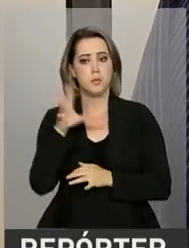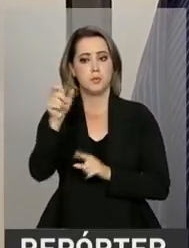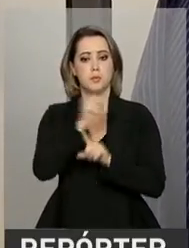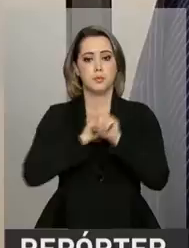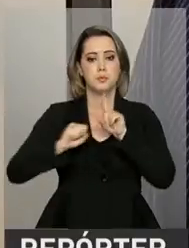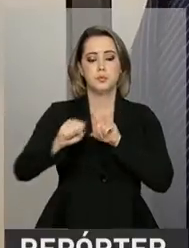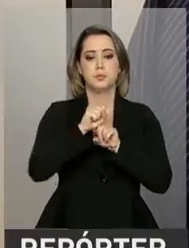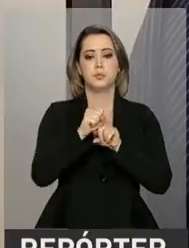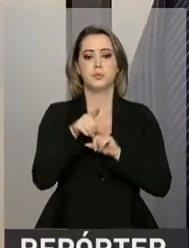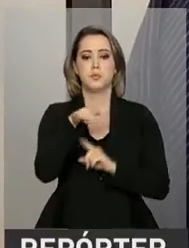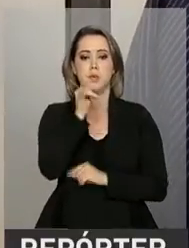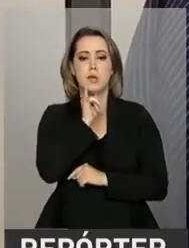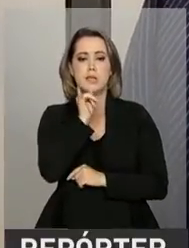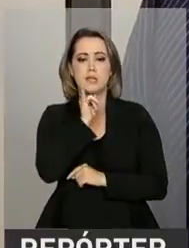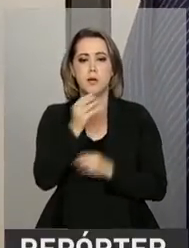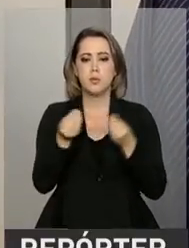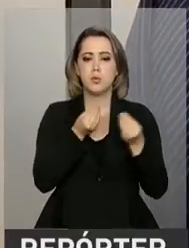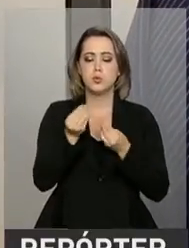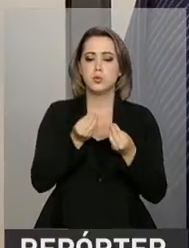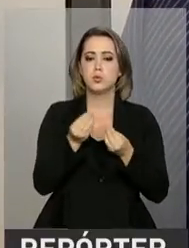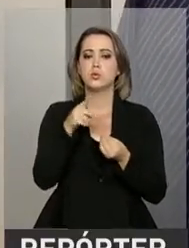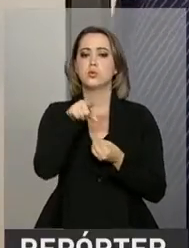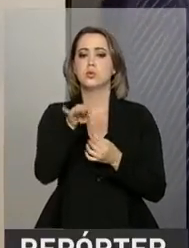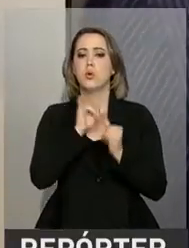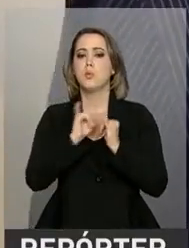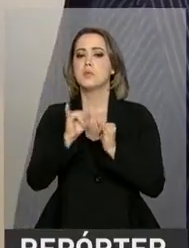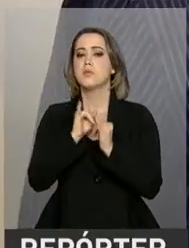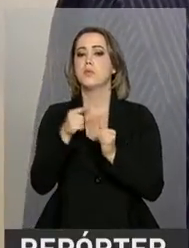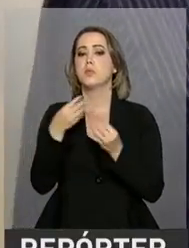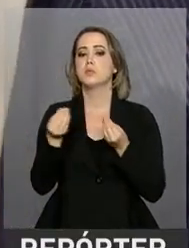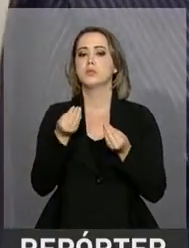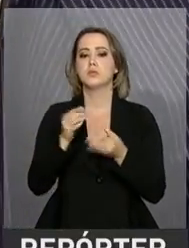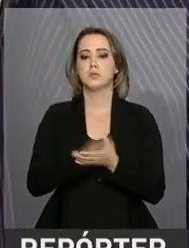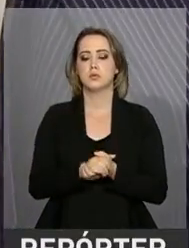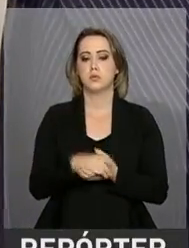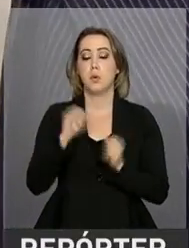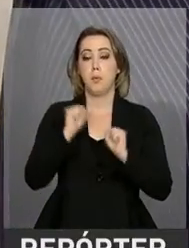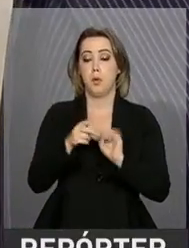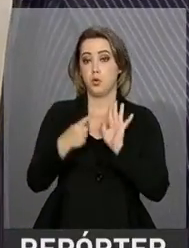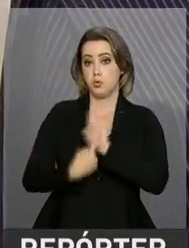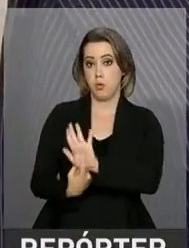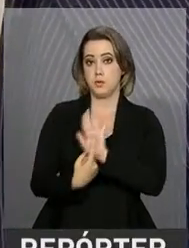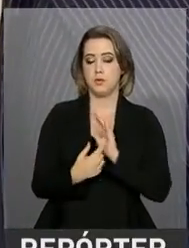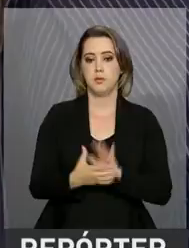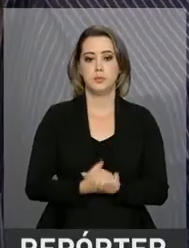sociedade. Você pode dar exemplo desse tipo de informação para a gente? Sim, a gente pode inclusive mostrar.